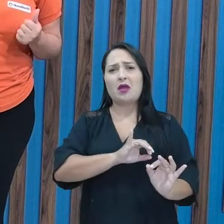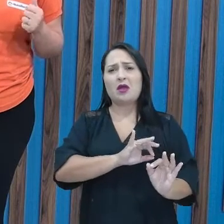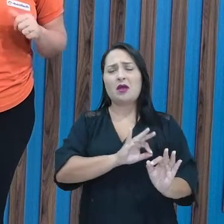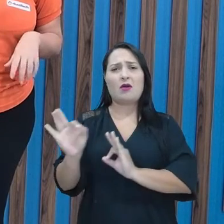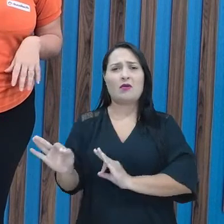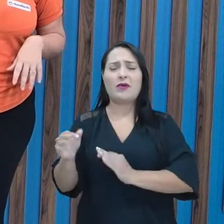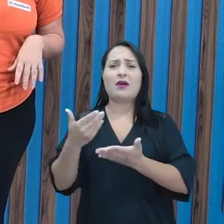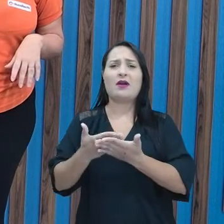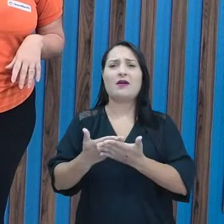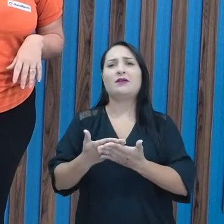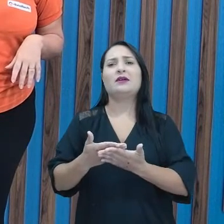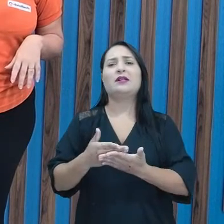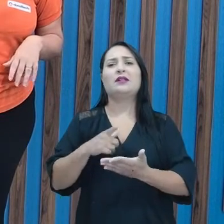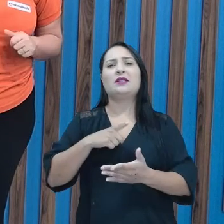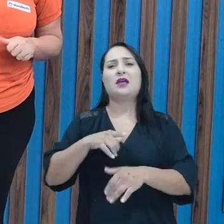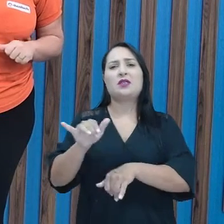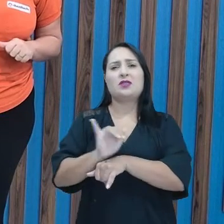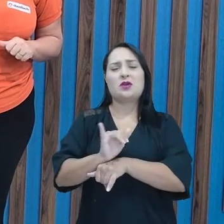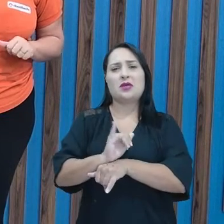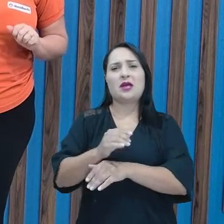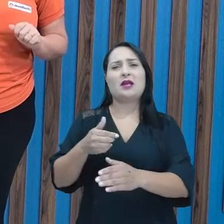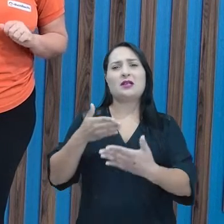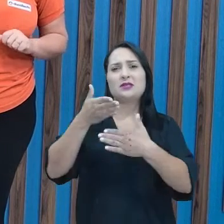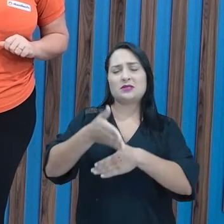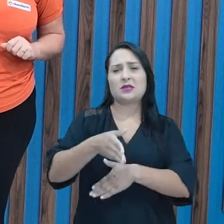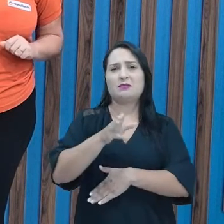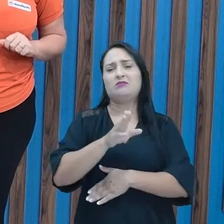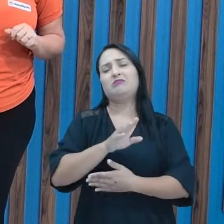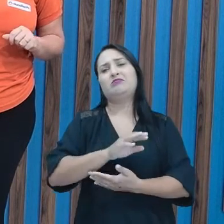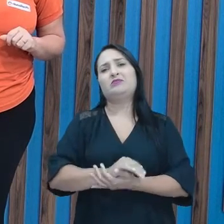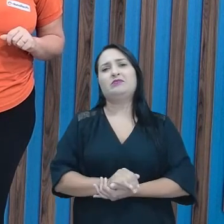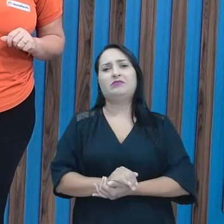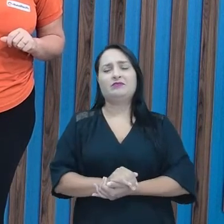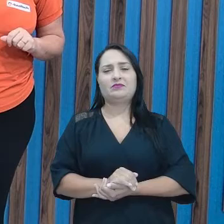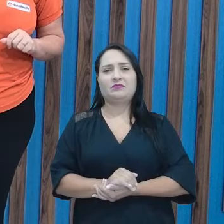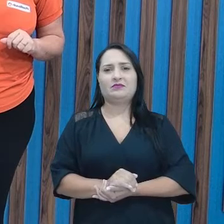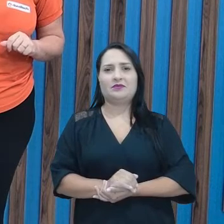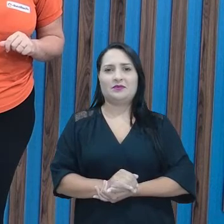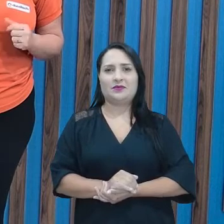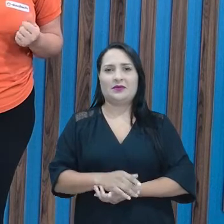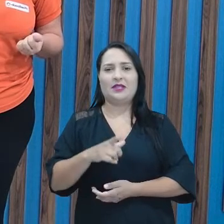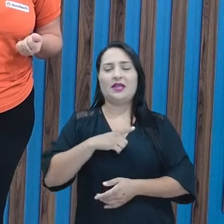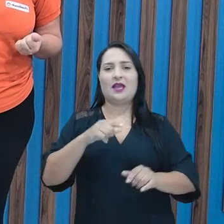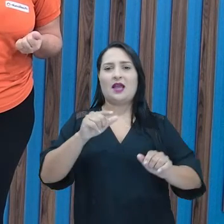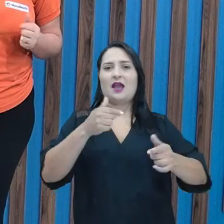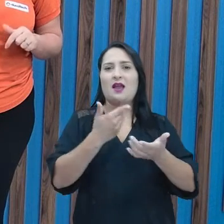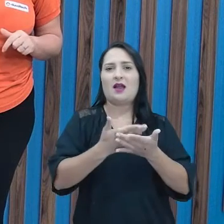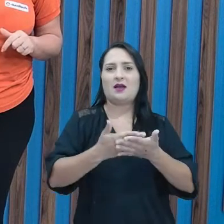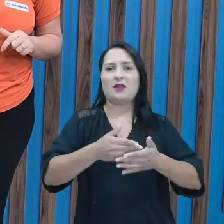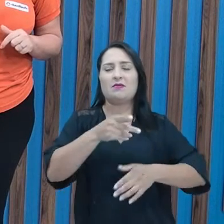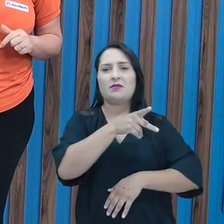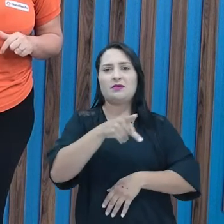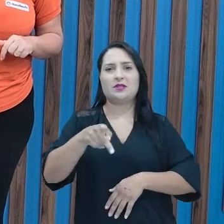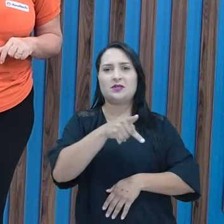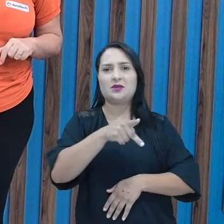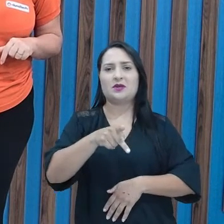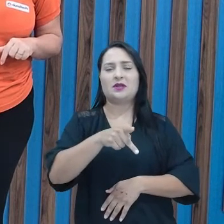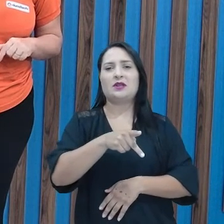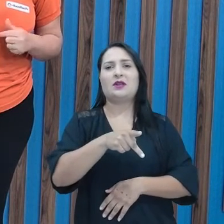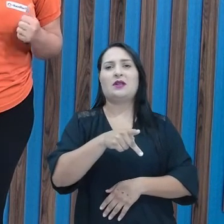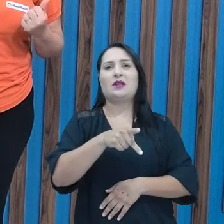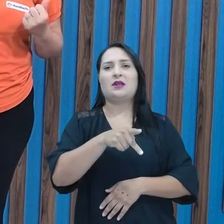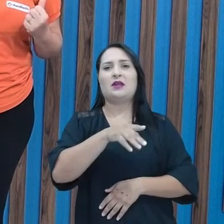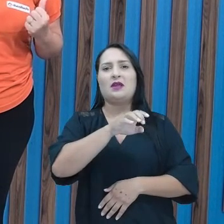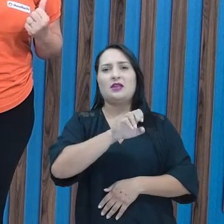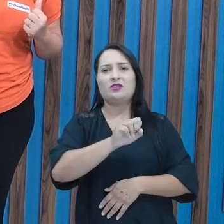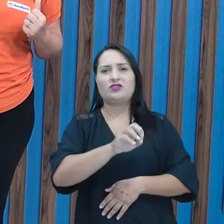aulas. Acesse lá o perfil do Educa Recife e você assiste essa aula da professora Verônica, da professora